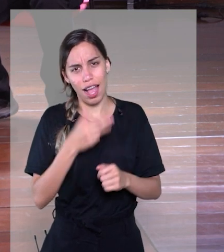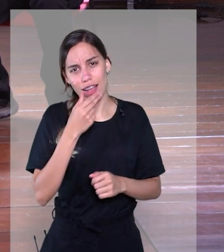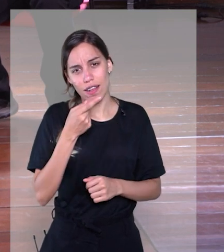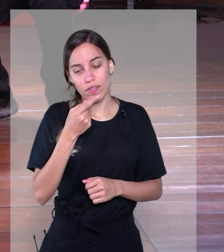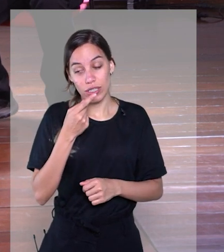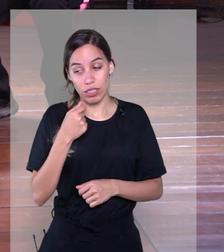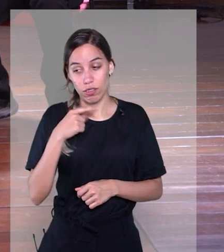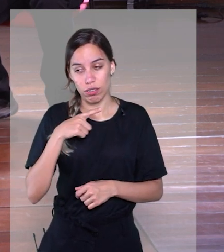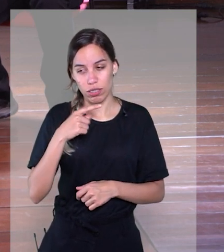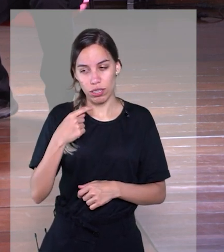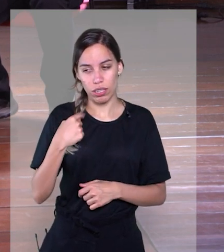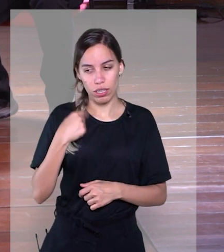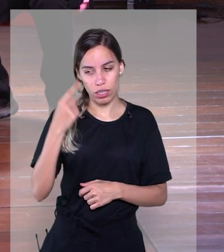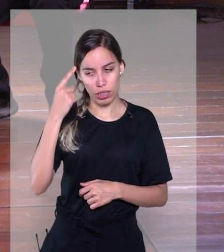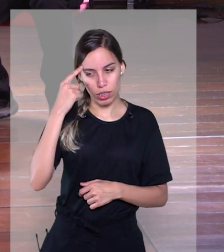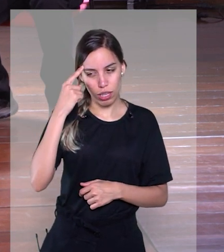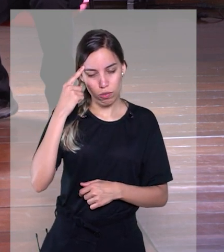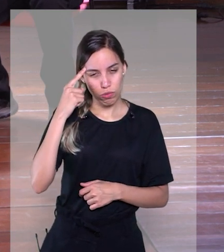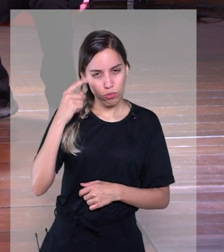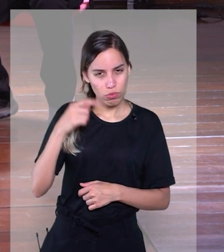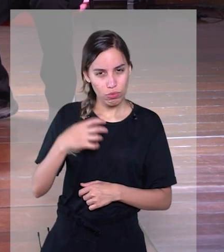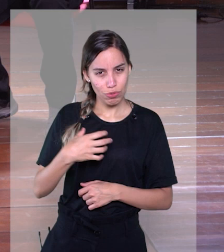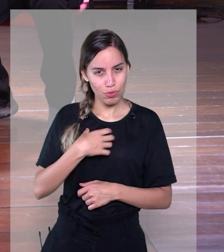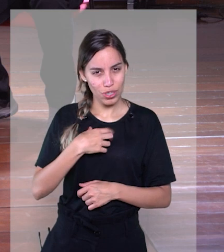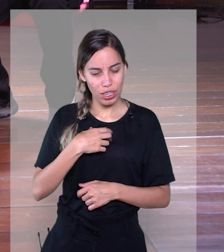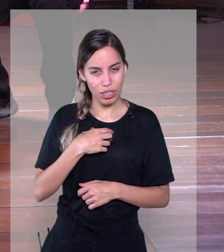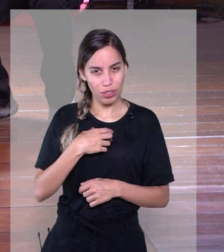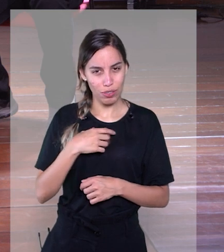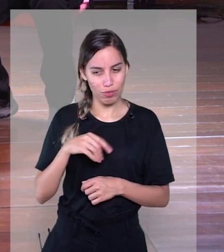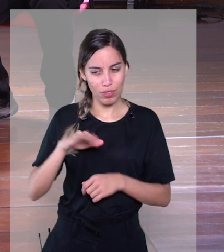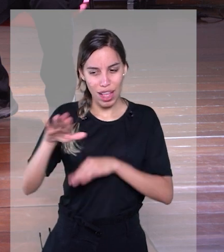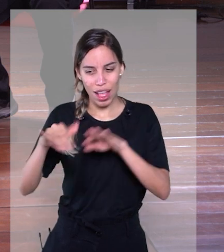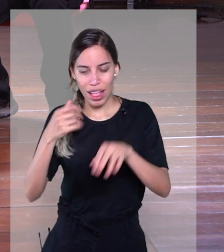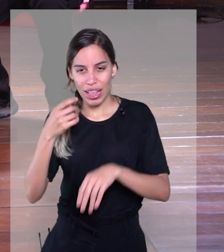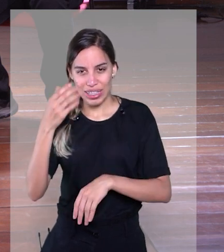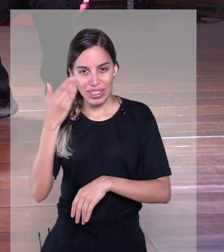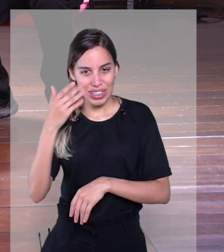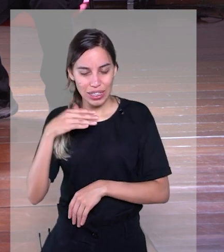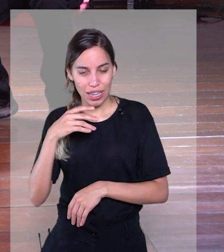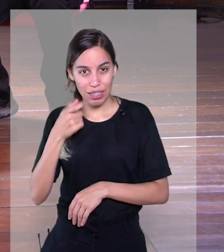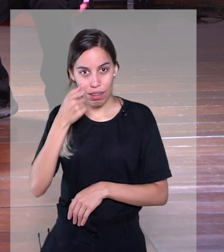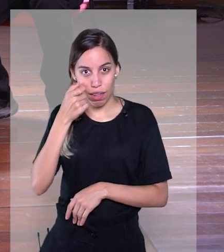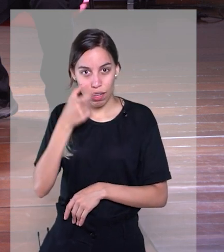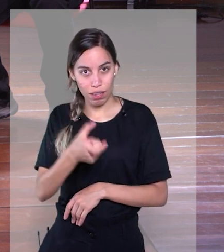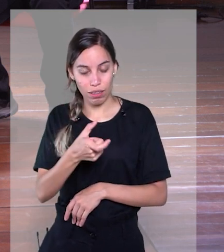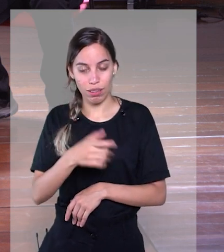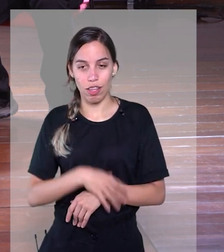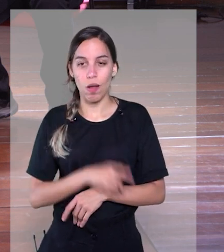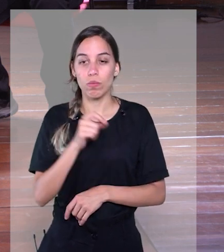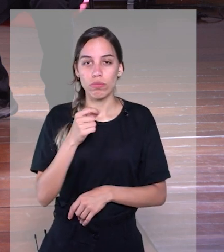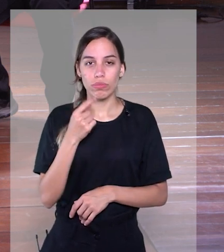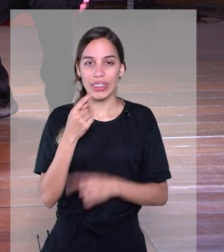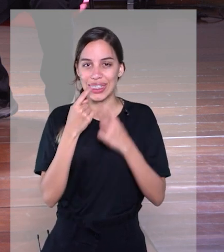chamar a atenção das crianças, que era a dentadura postiça. Então ele puxava os dentes para fora para brincar com as crianças na rua, e